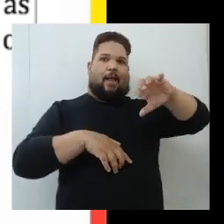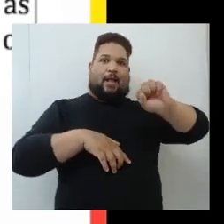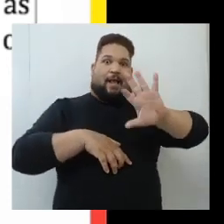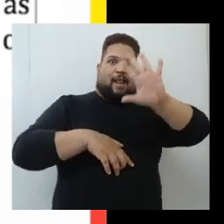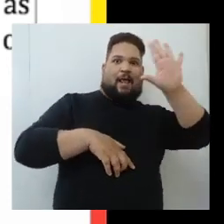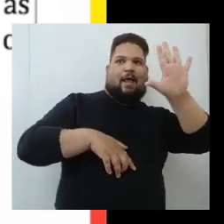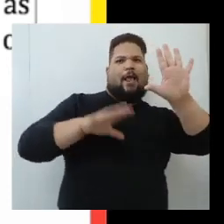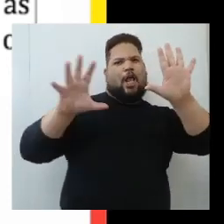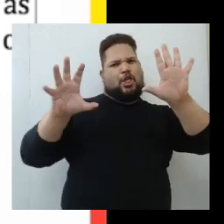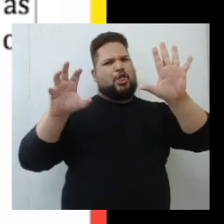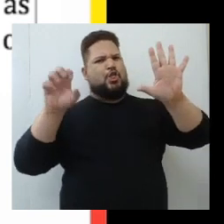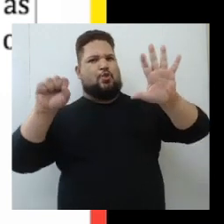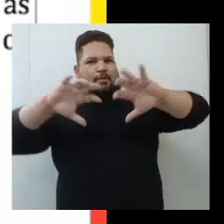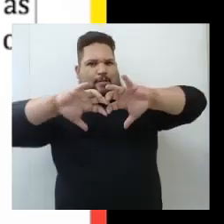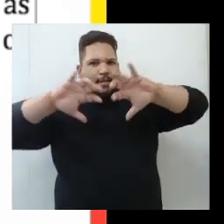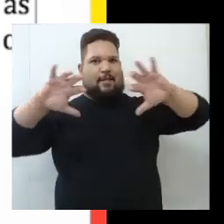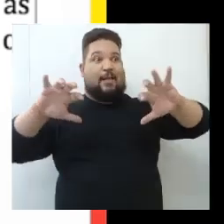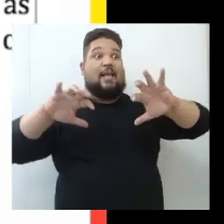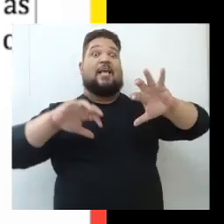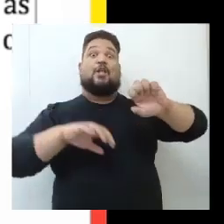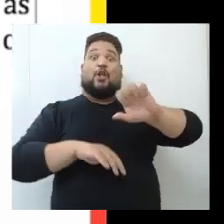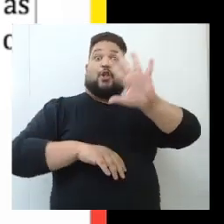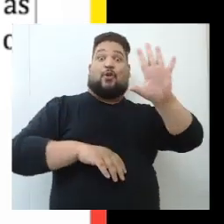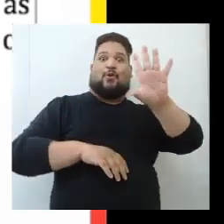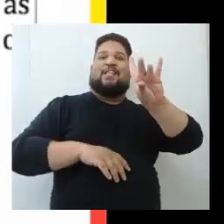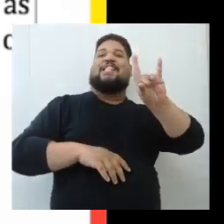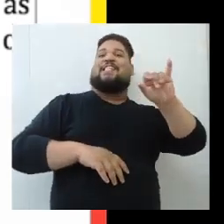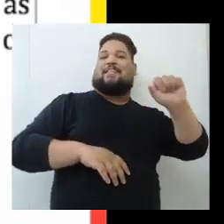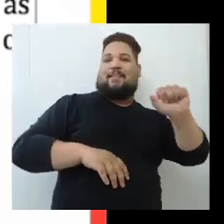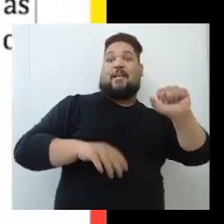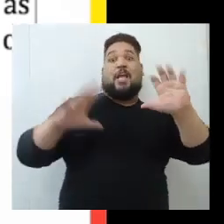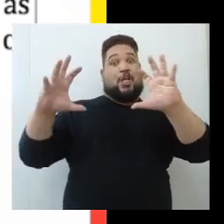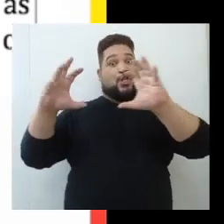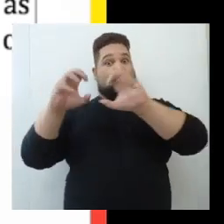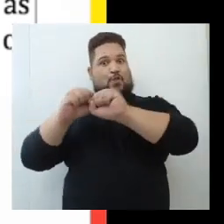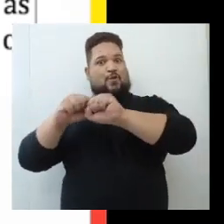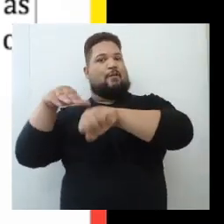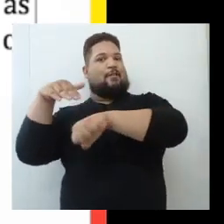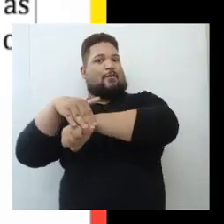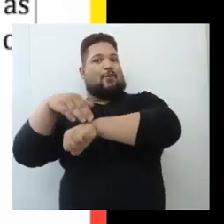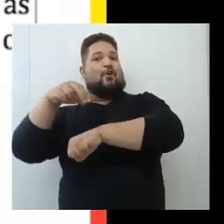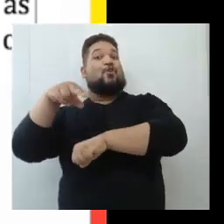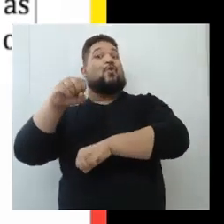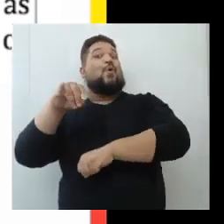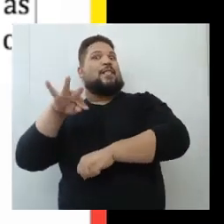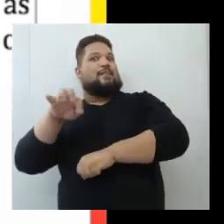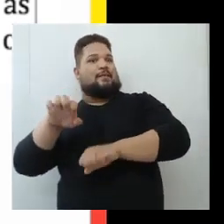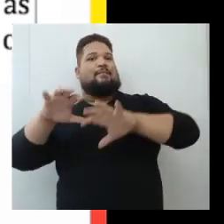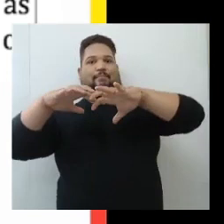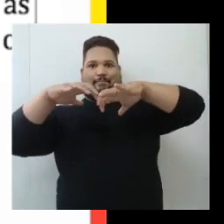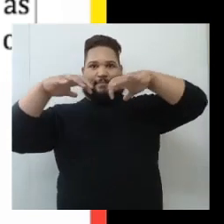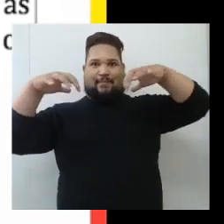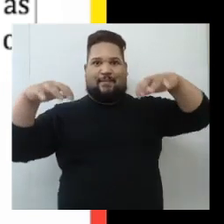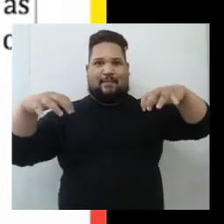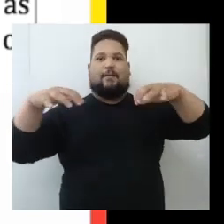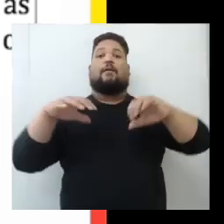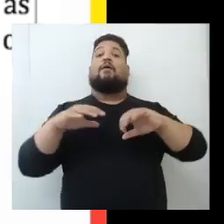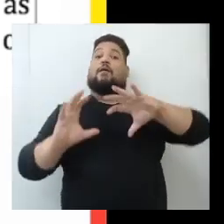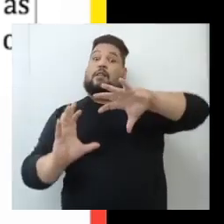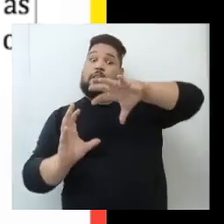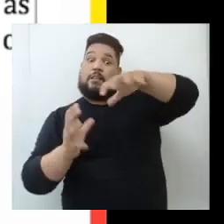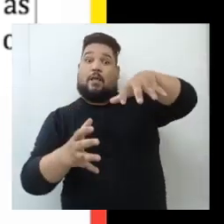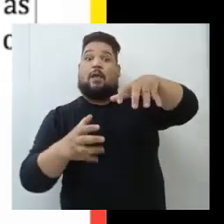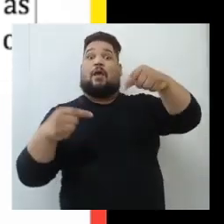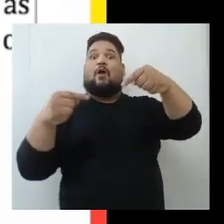trevas. Deus chamou a luz dia e as trevas noite. Deus disse que a terra